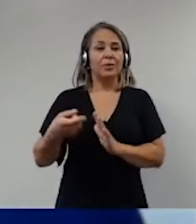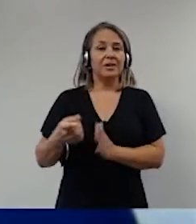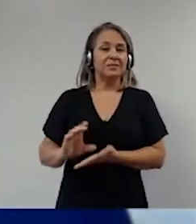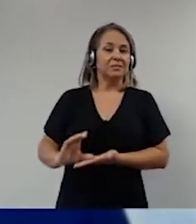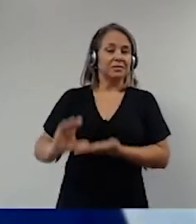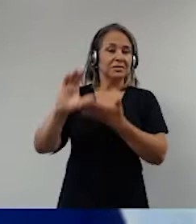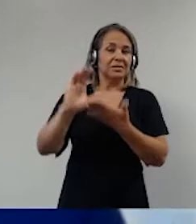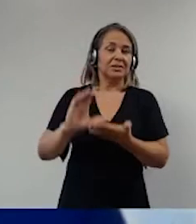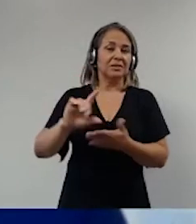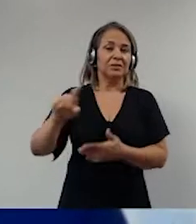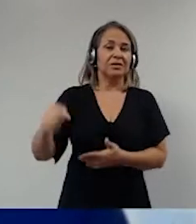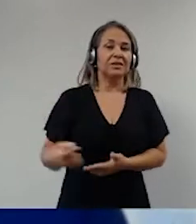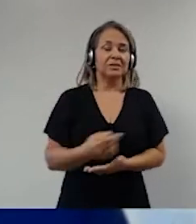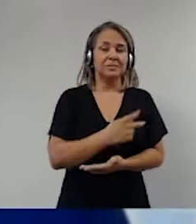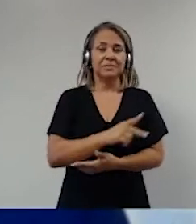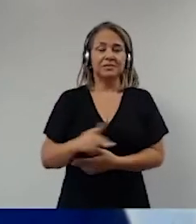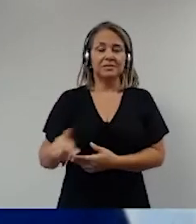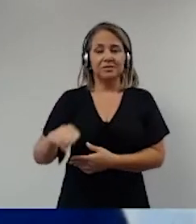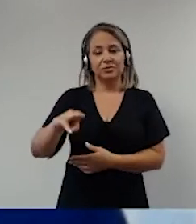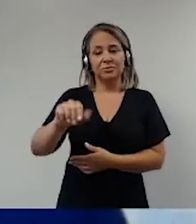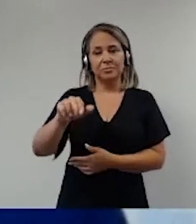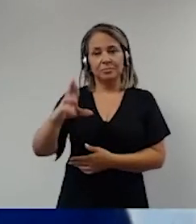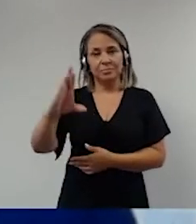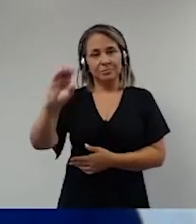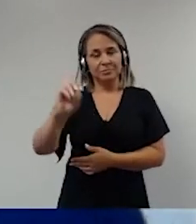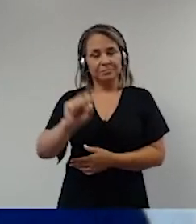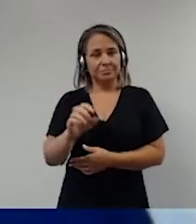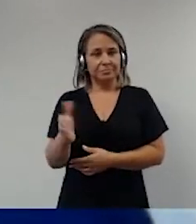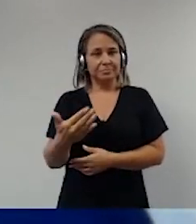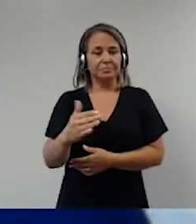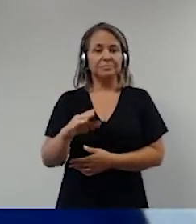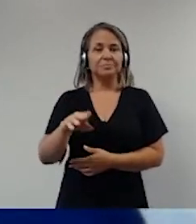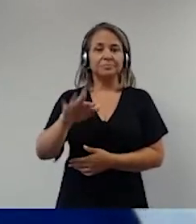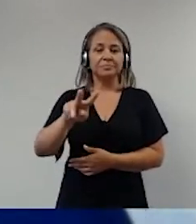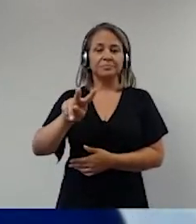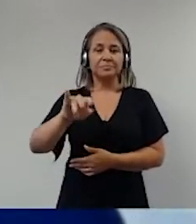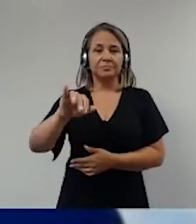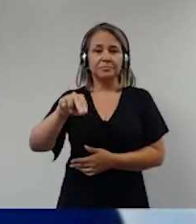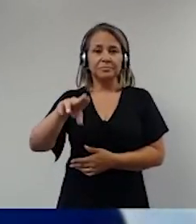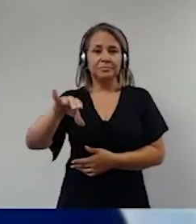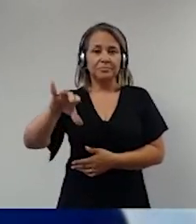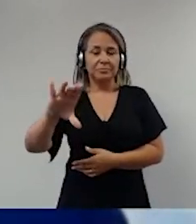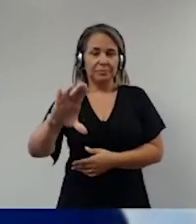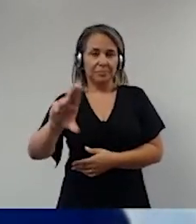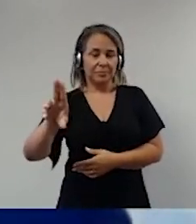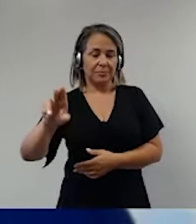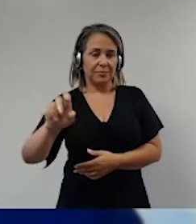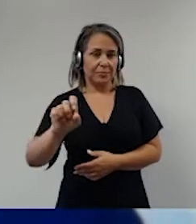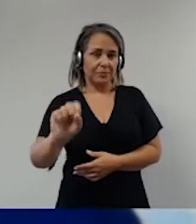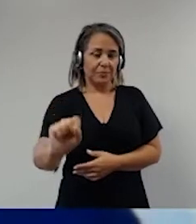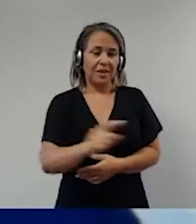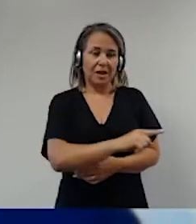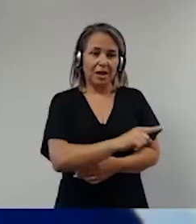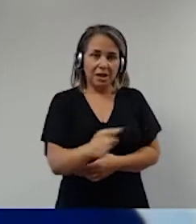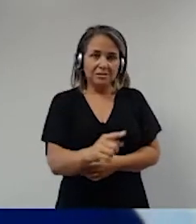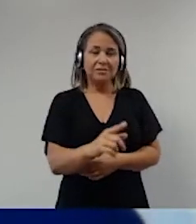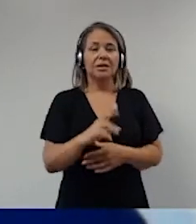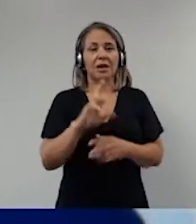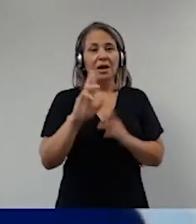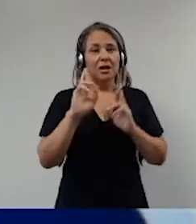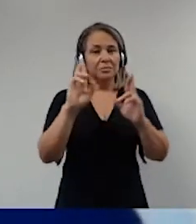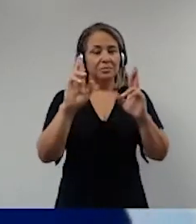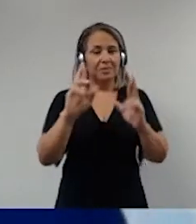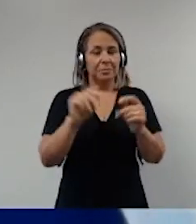e ex-presidente Marcos Vinícius Duarte Coelho, nosso membro honorário. Eles são responsáveis por organizar esse